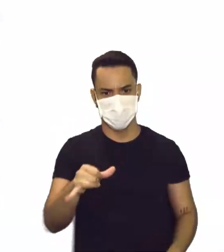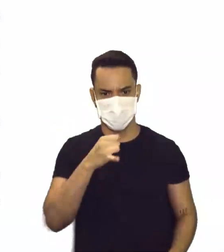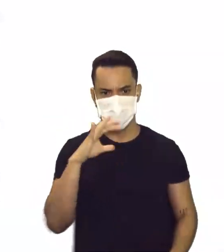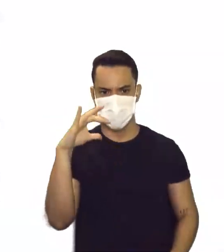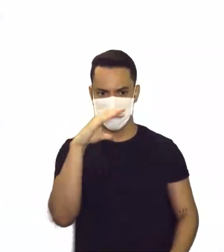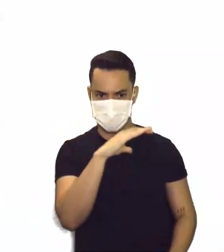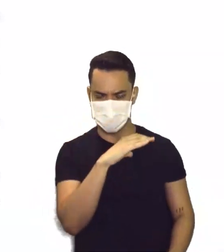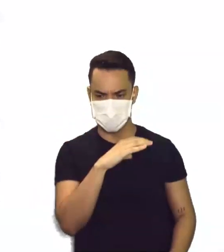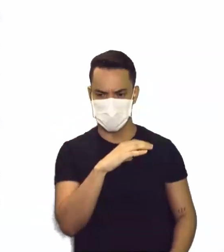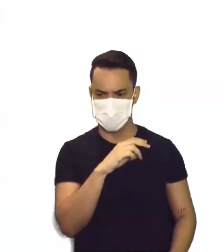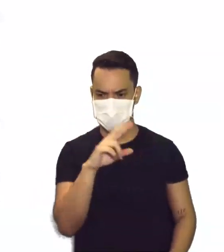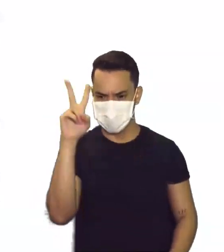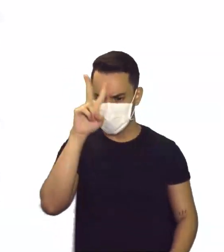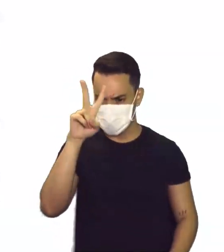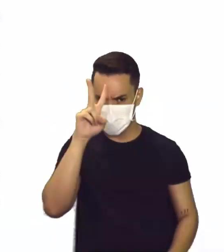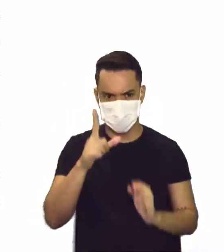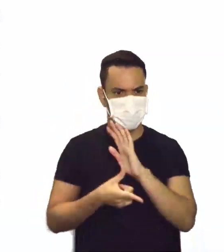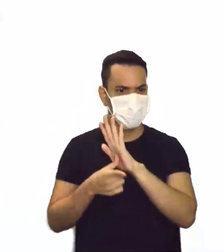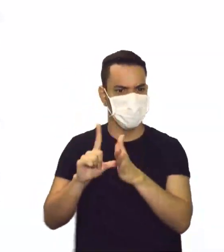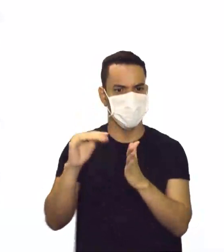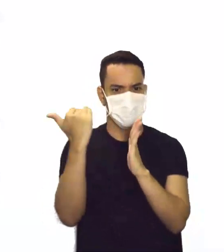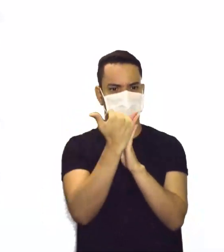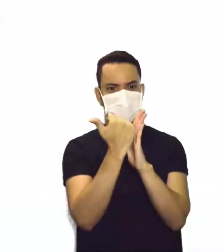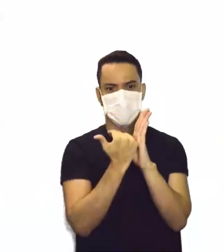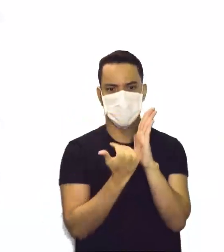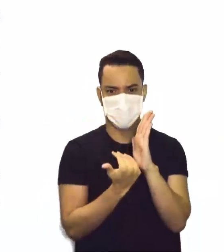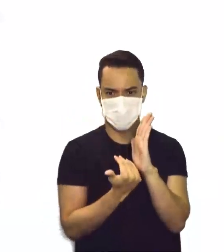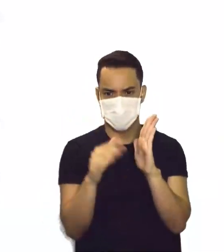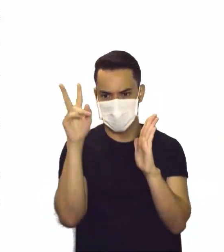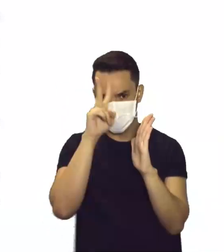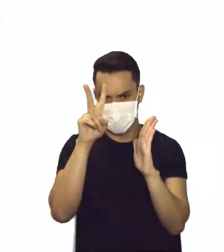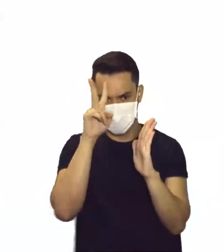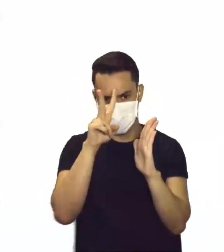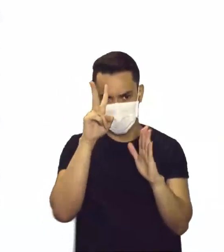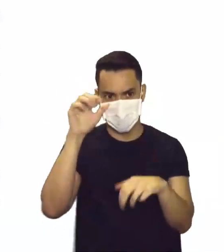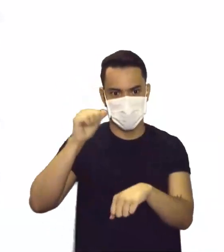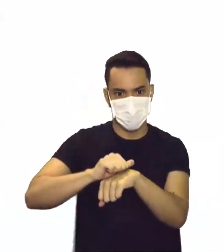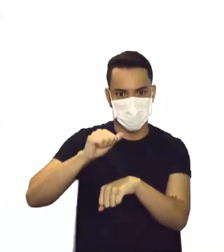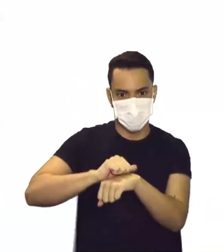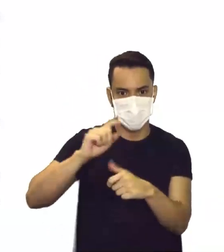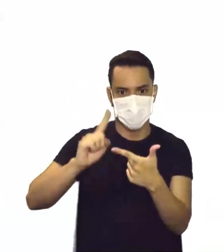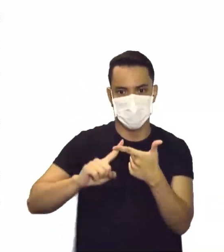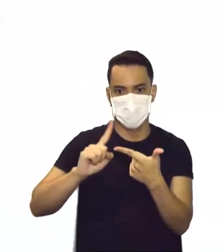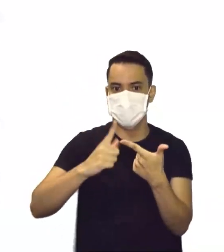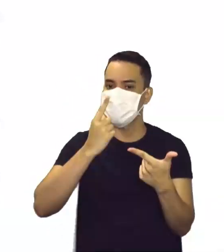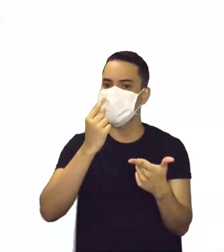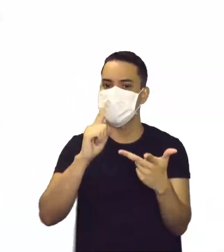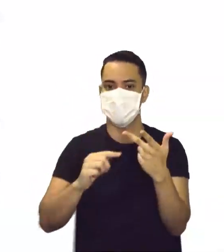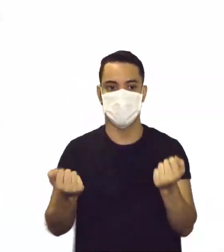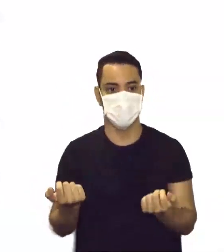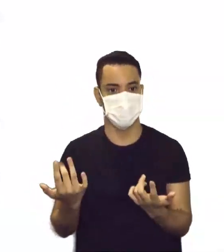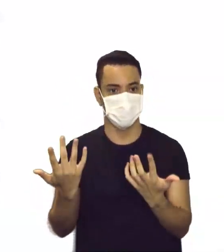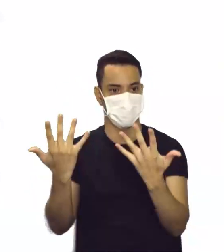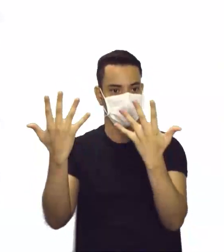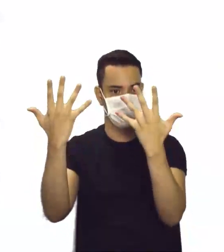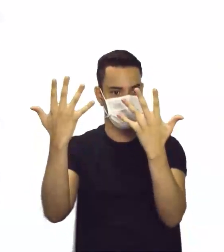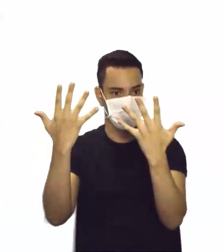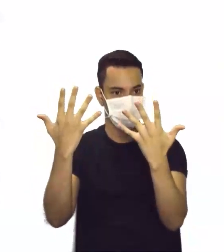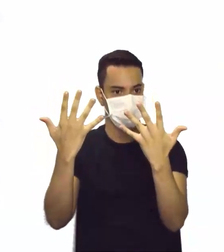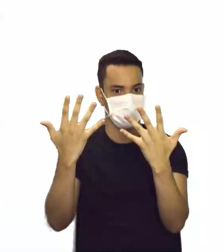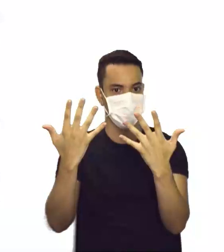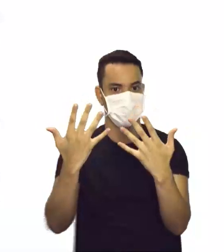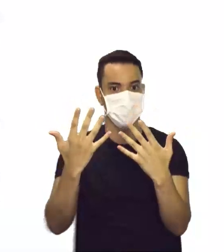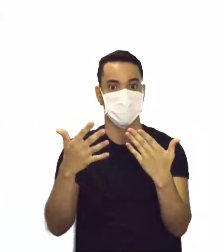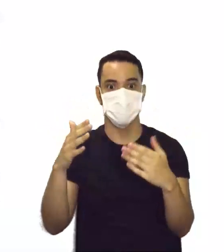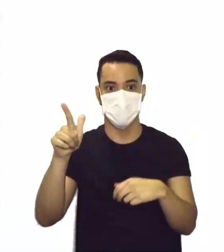calor. Pessoal, lembra como é que a gente classifica os condutores? Sólidos, líquidos e gasosos. Os metais